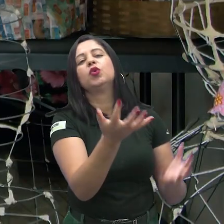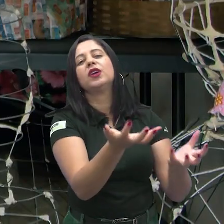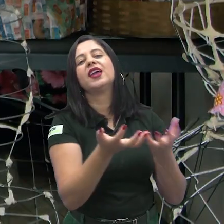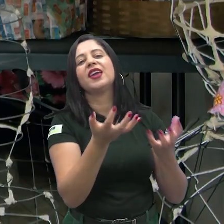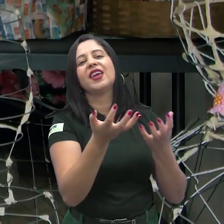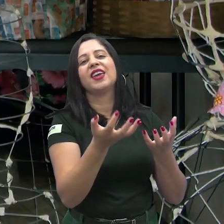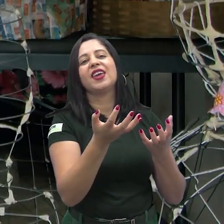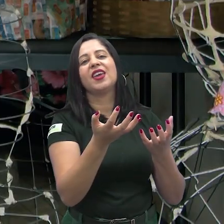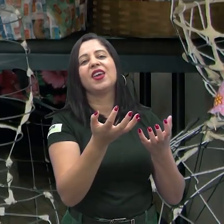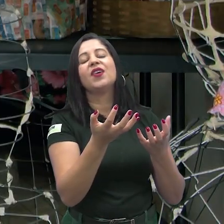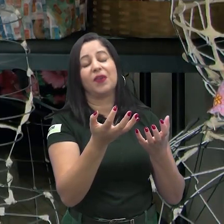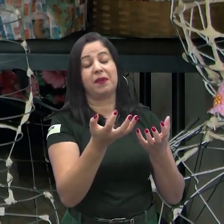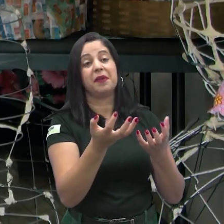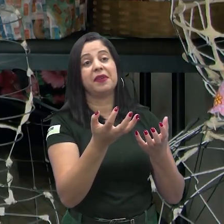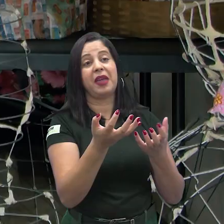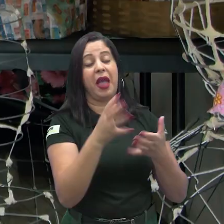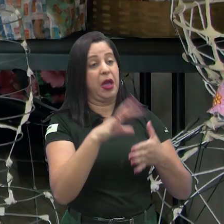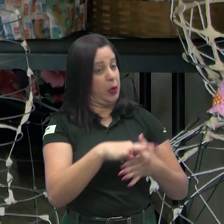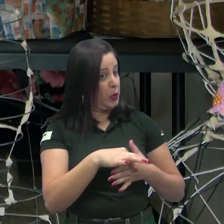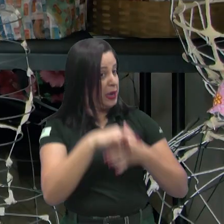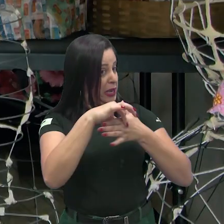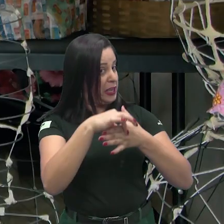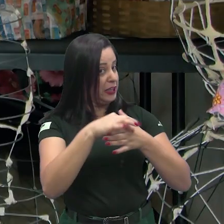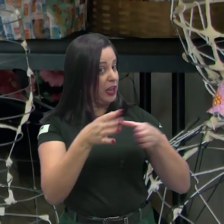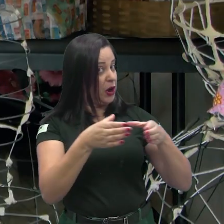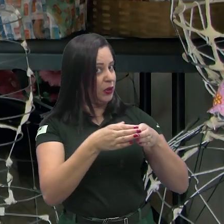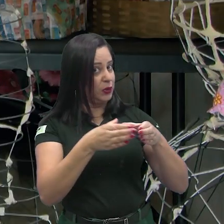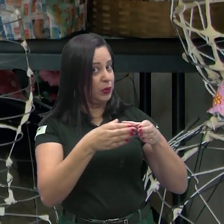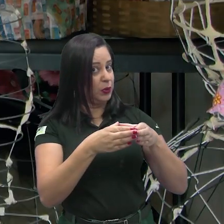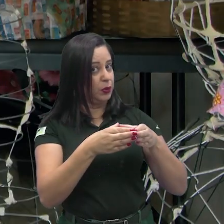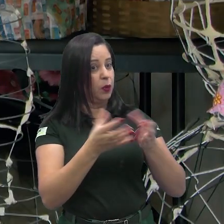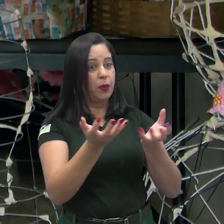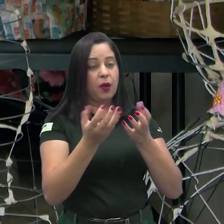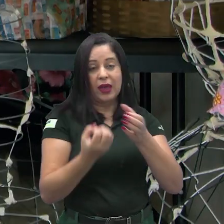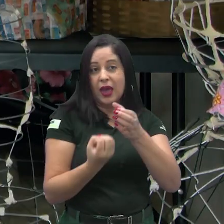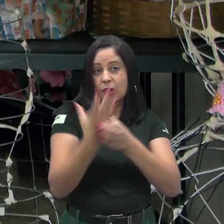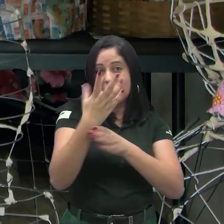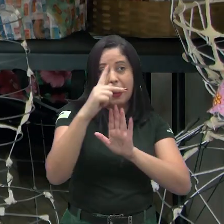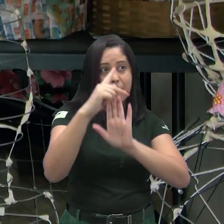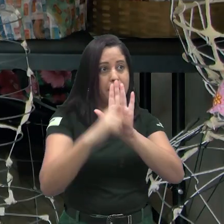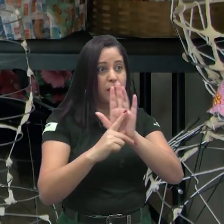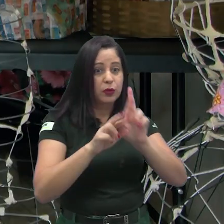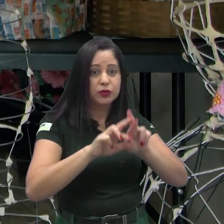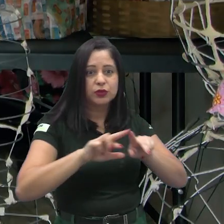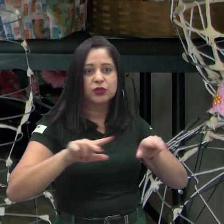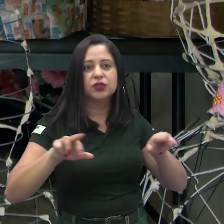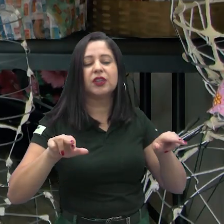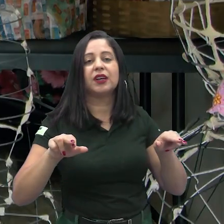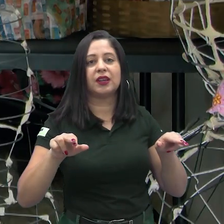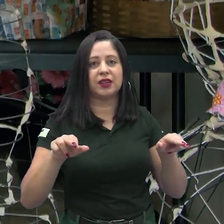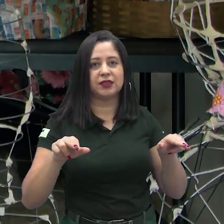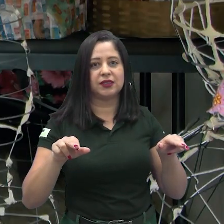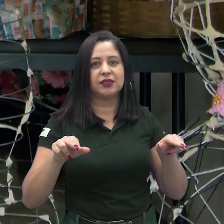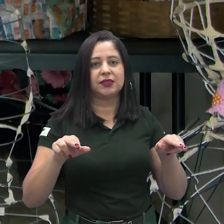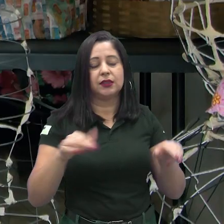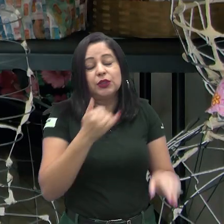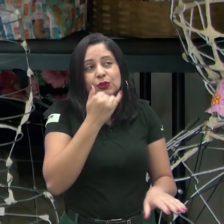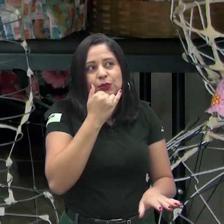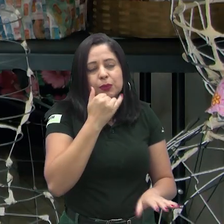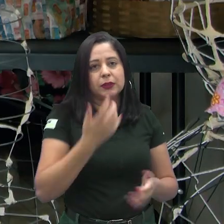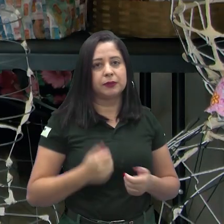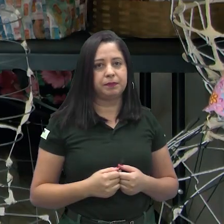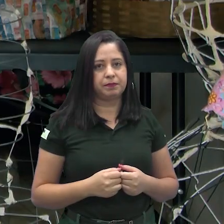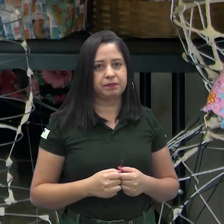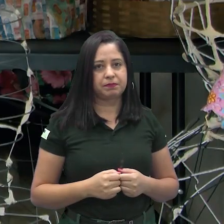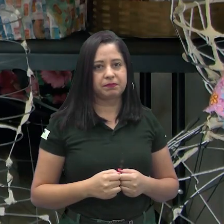planejo estar no comando do Aifolia, né? Entrar em projetos, em